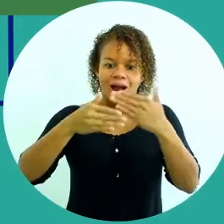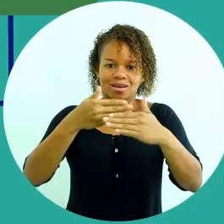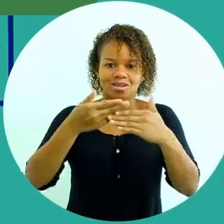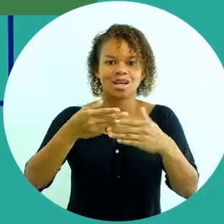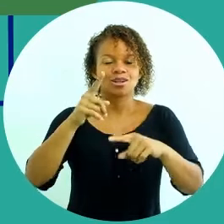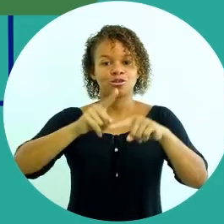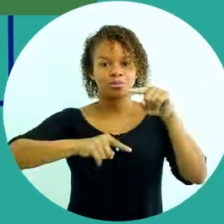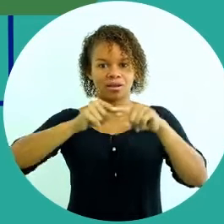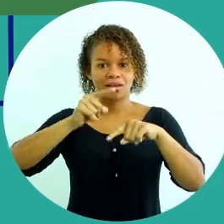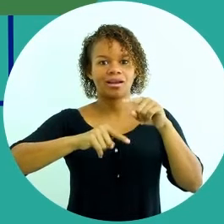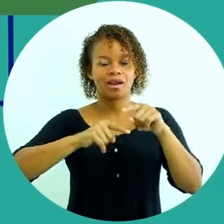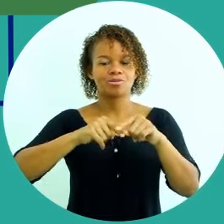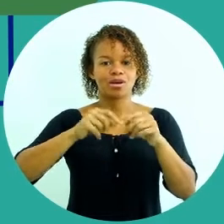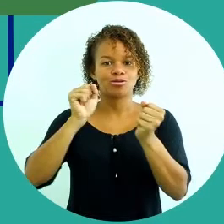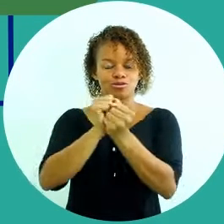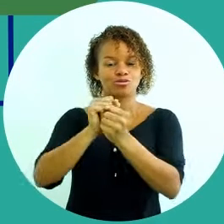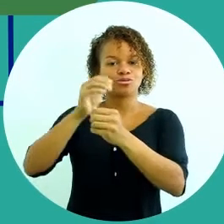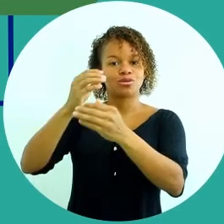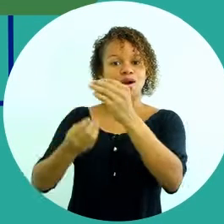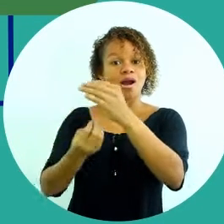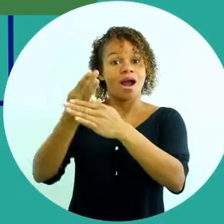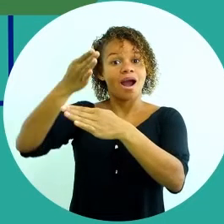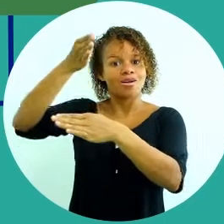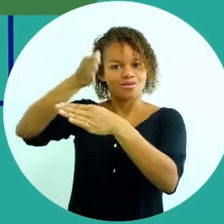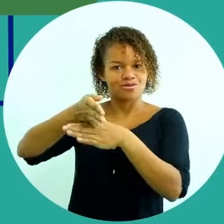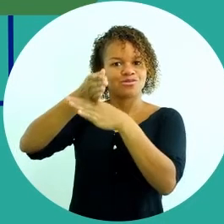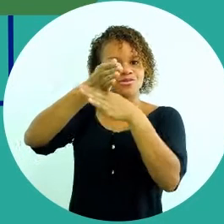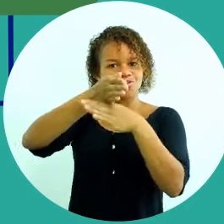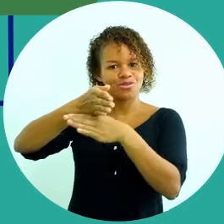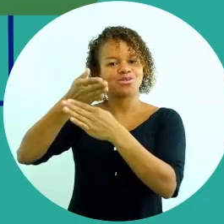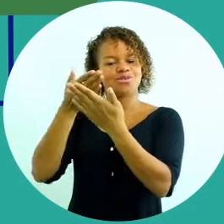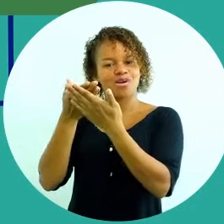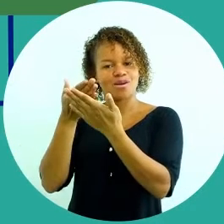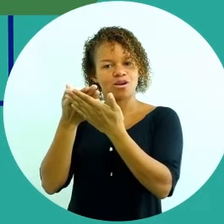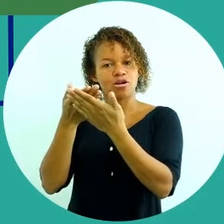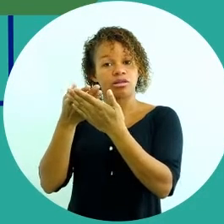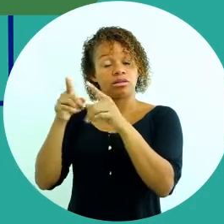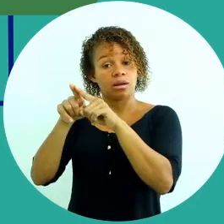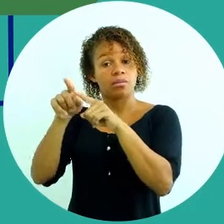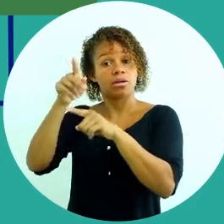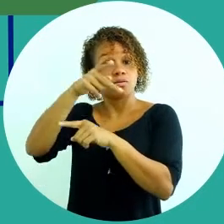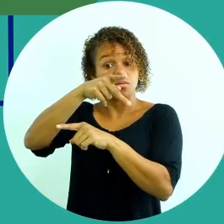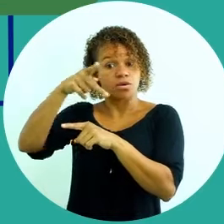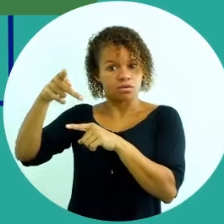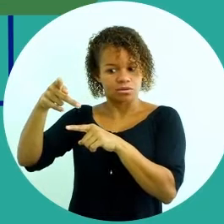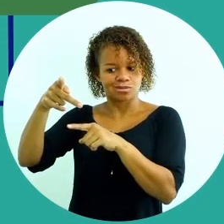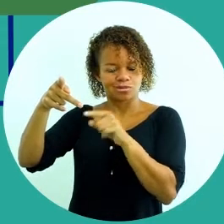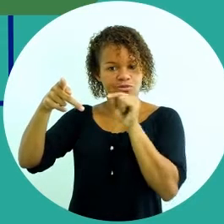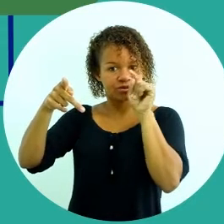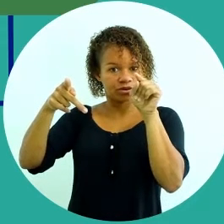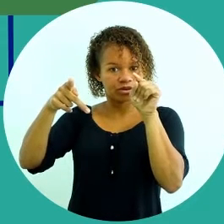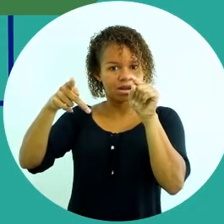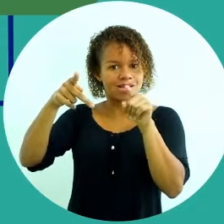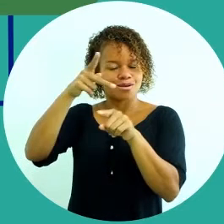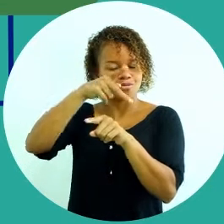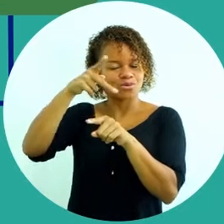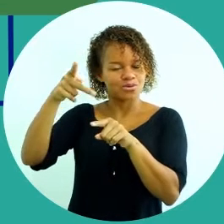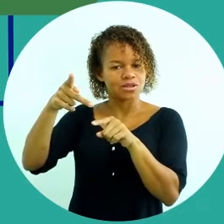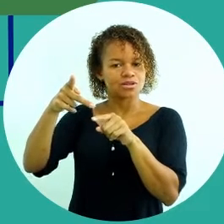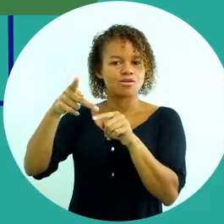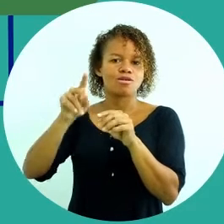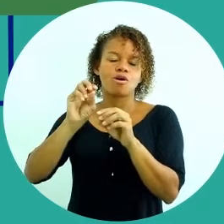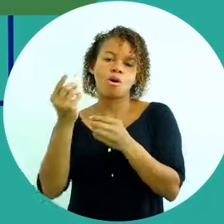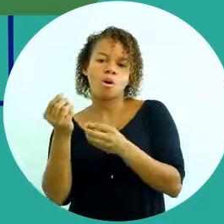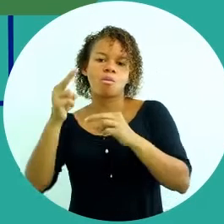produção do material para a videoaula. Inclusive, o professor, ou seja, você como sendo